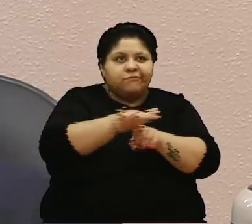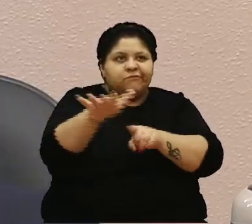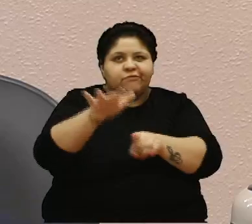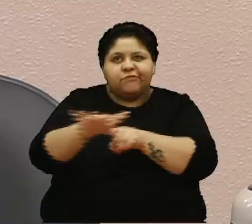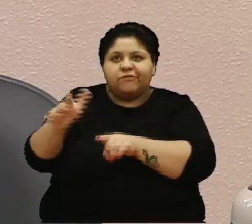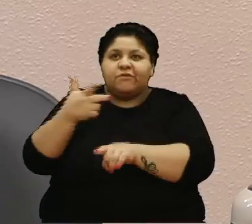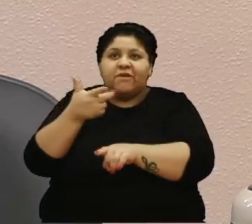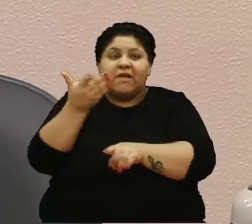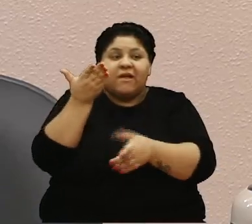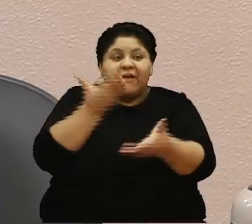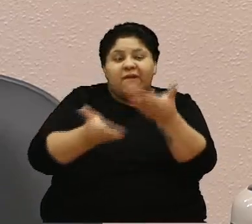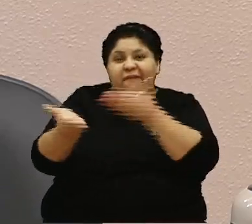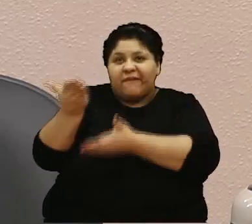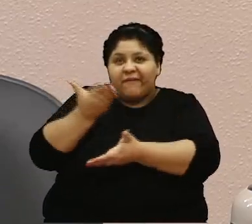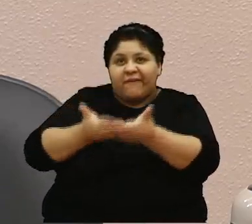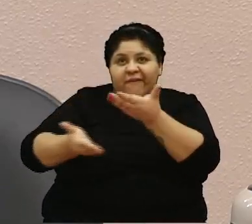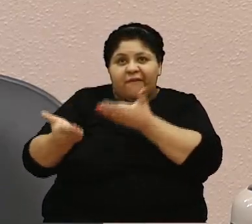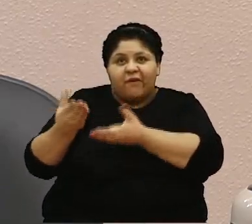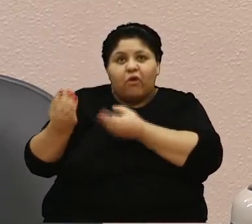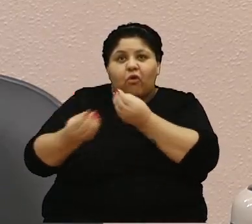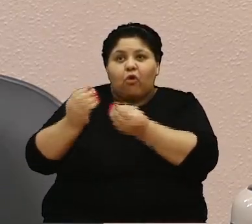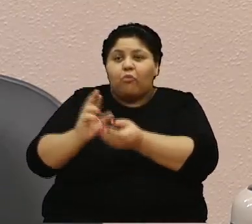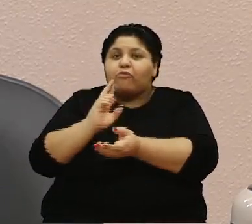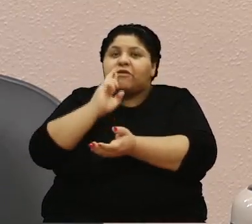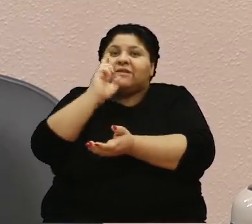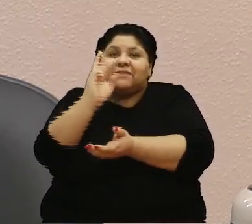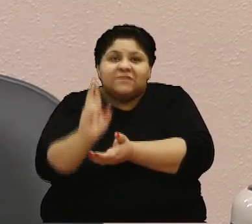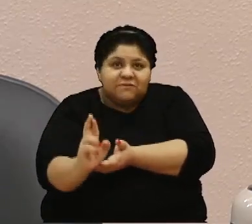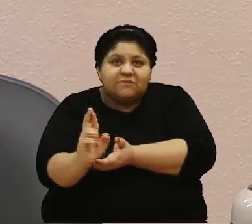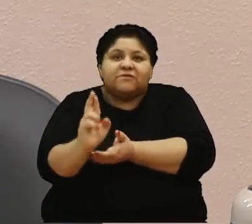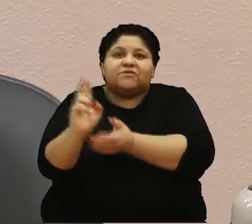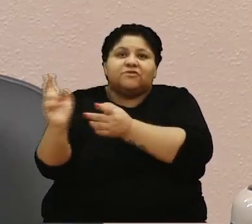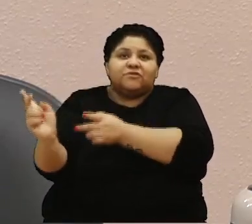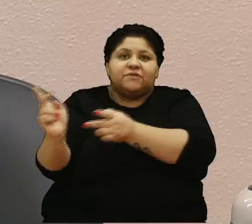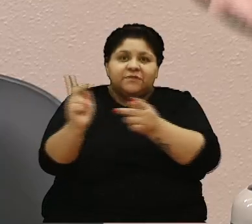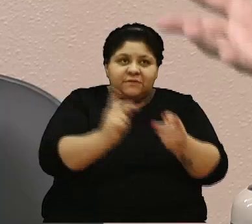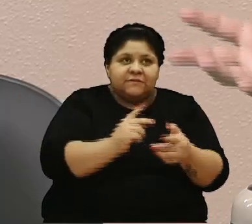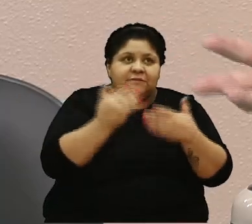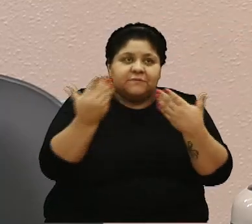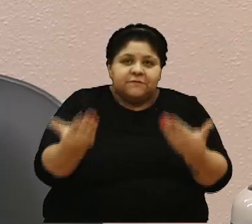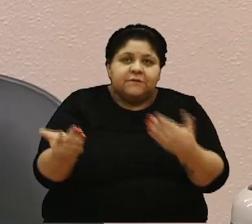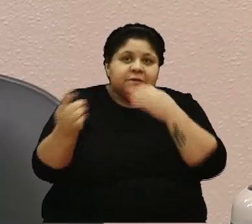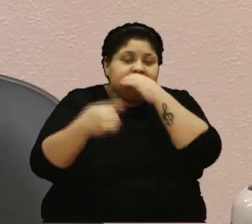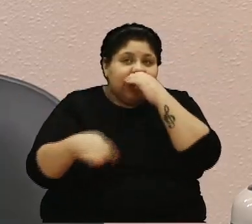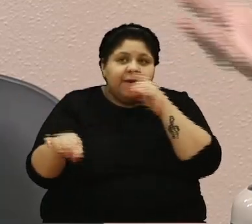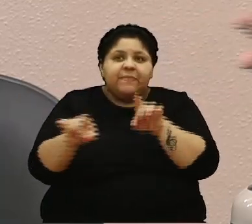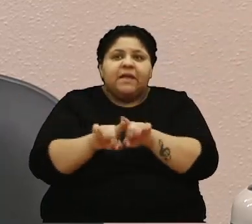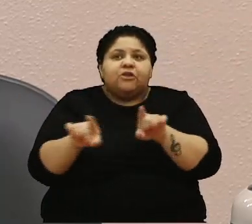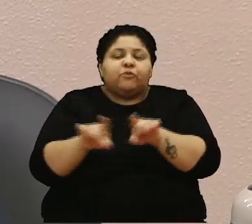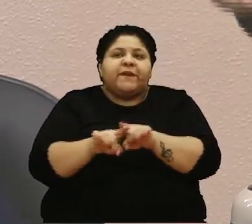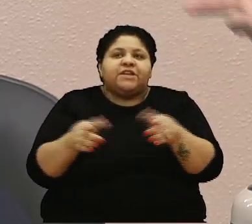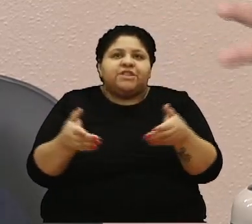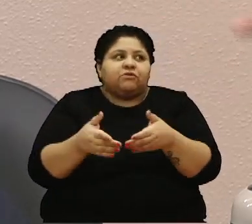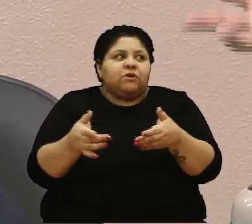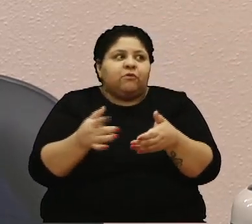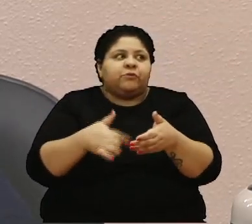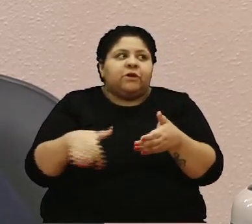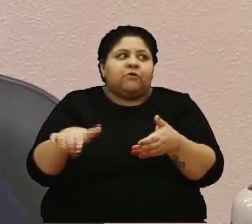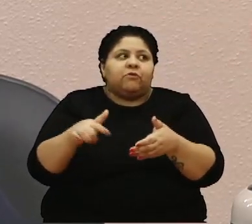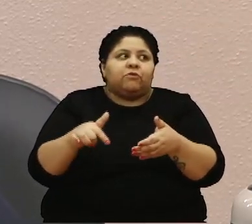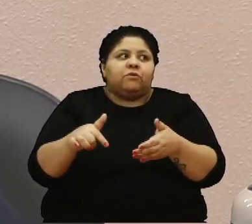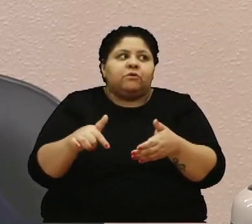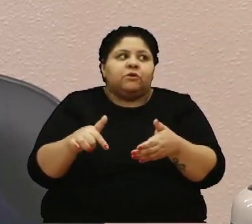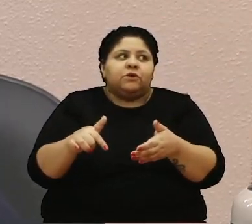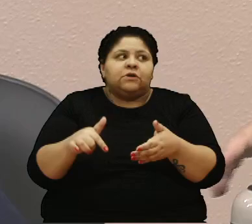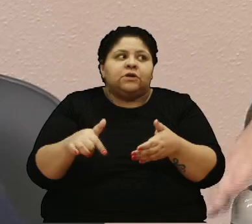digo atender do ponto de vista de dar resposta, de ir até lá, de dar retorno. Se vai poder, se é possível, né, fazer a intervenção